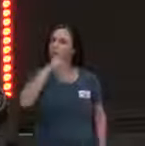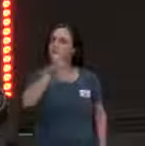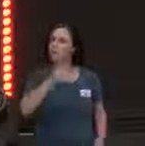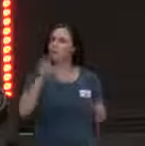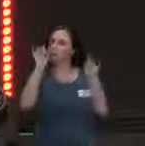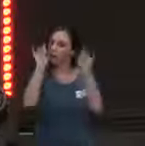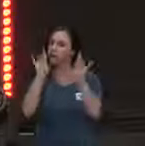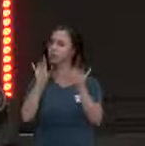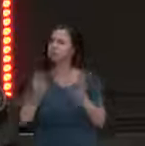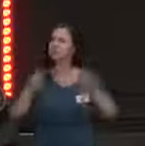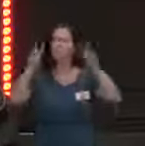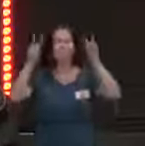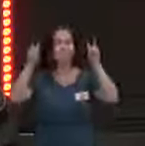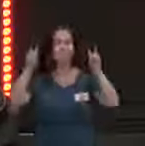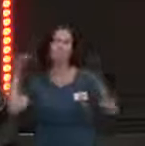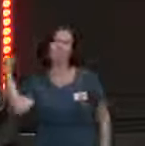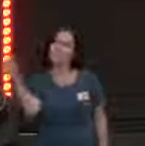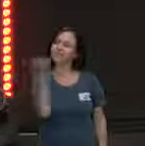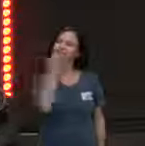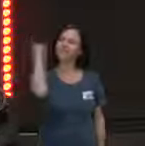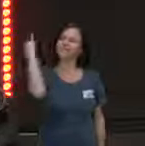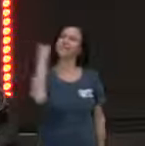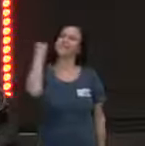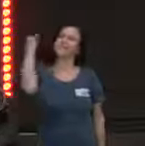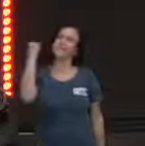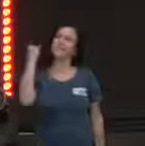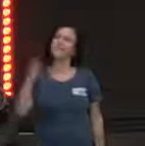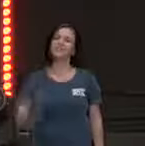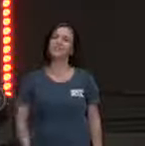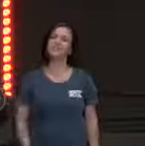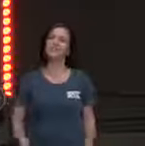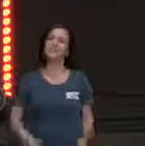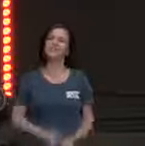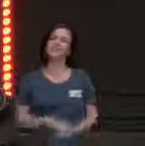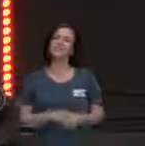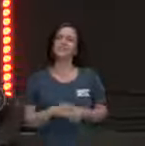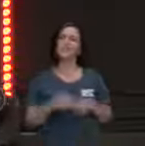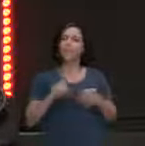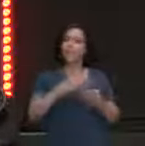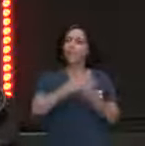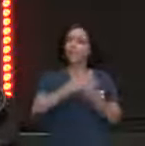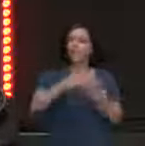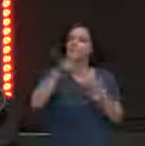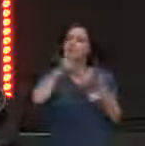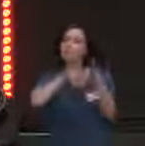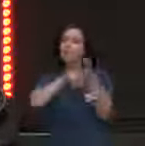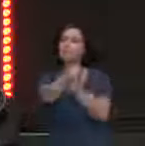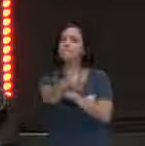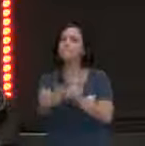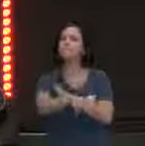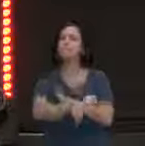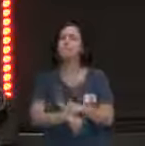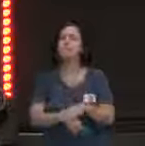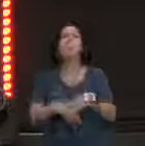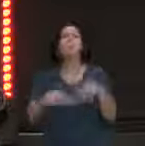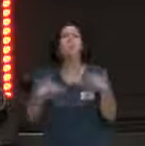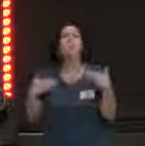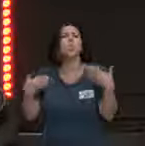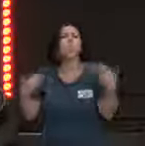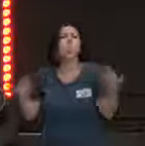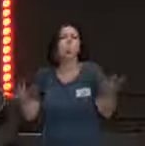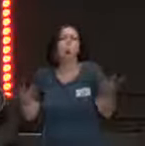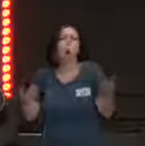sobre uma temática muito importante eu queria comer queria começar perguntando para você qual foi a maior invenção